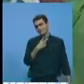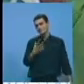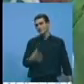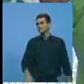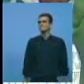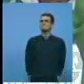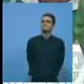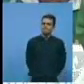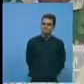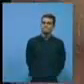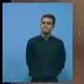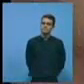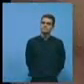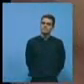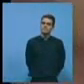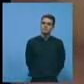O que eu estou disposto?